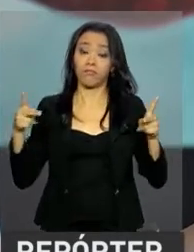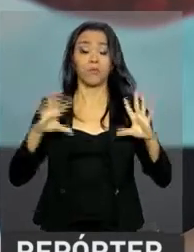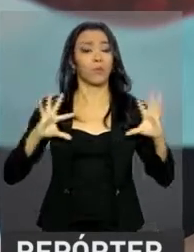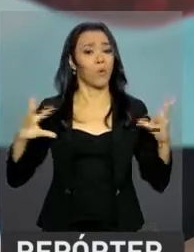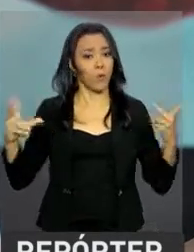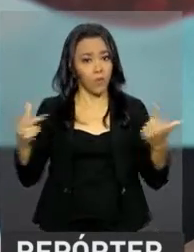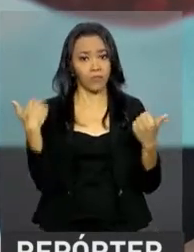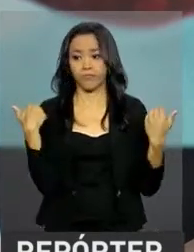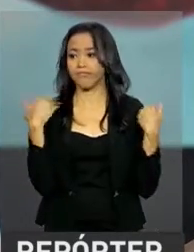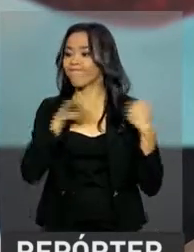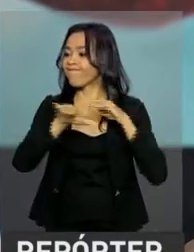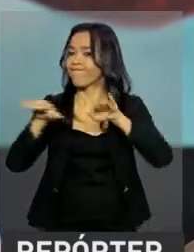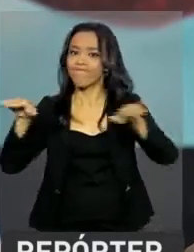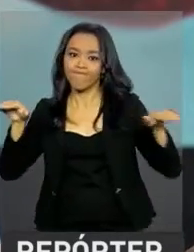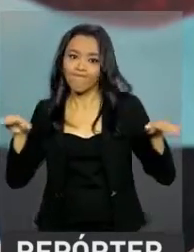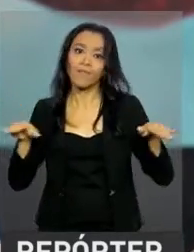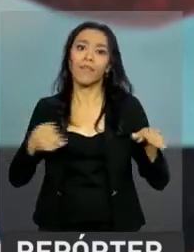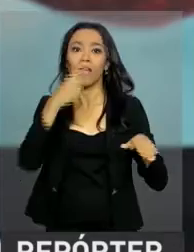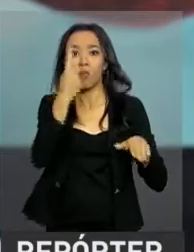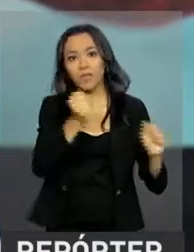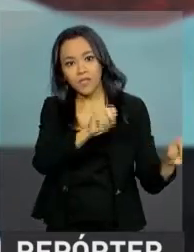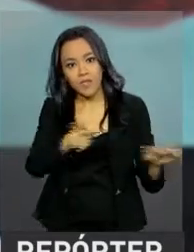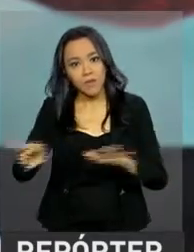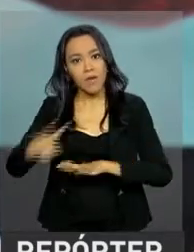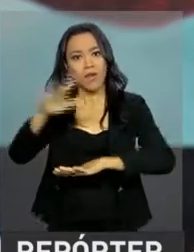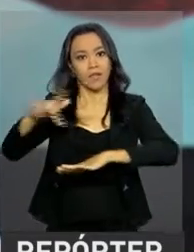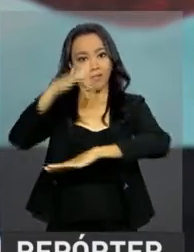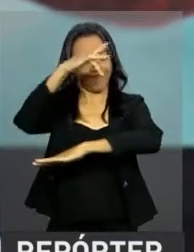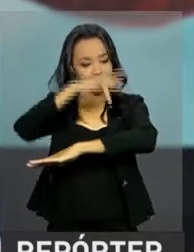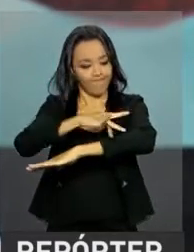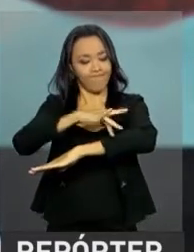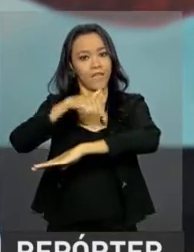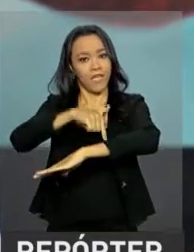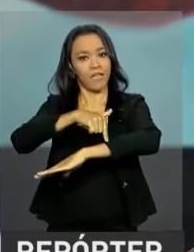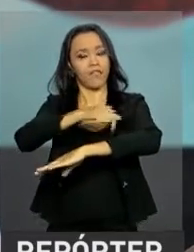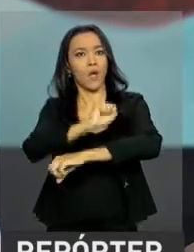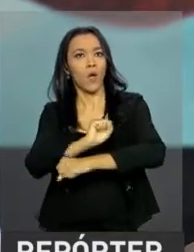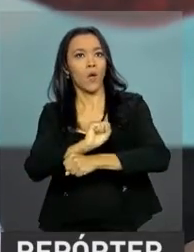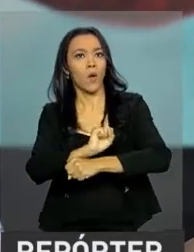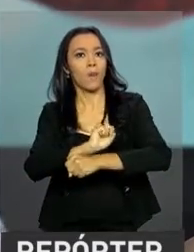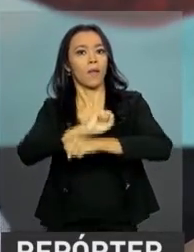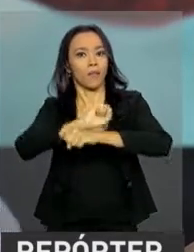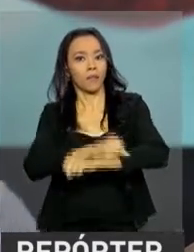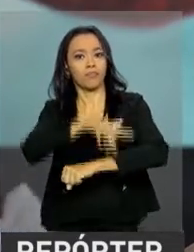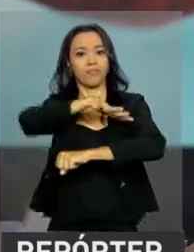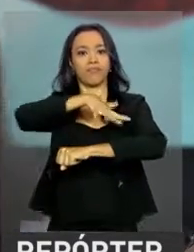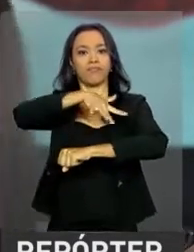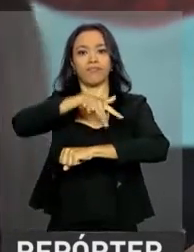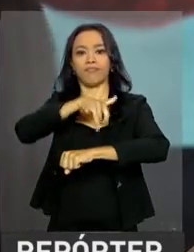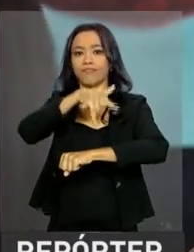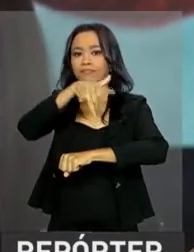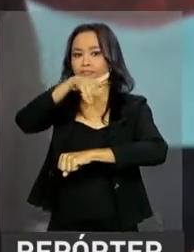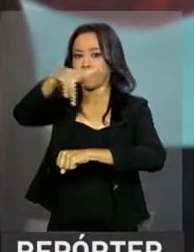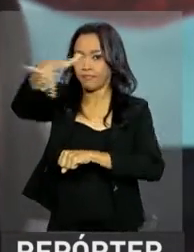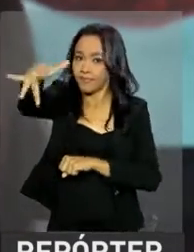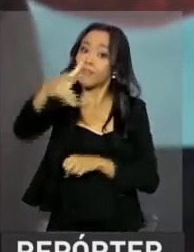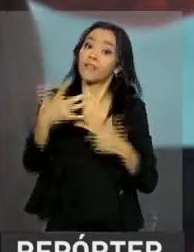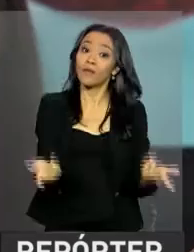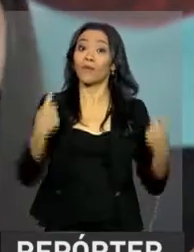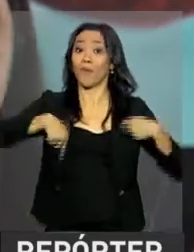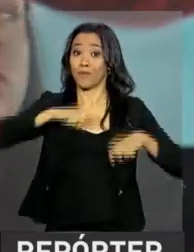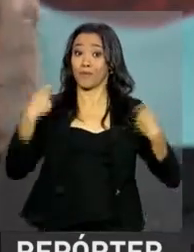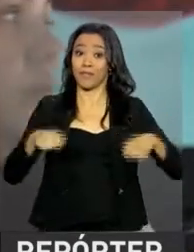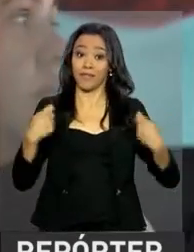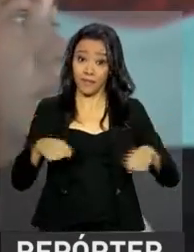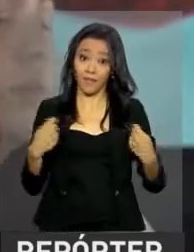o ciclo de vida do mosquito é uma semana, se nós trabalharmos com determinação neste verão, toda sexta-feira, eliminando focos, nós devemos